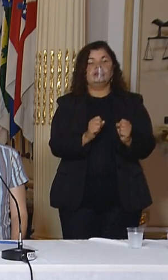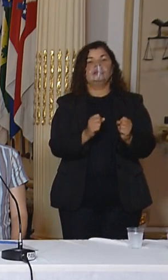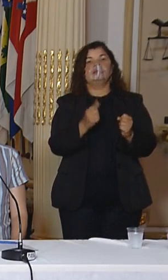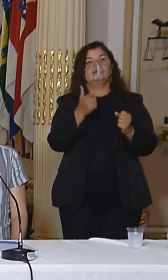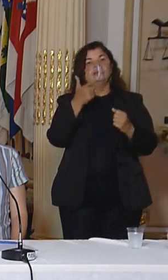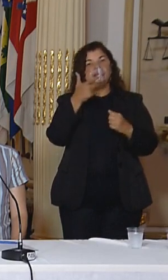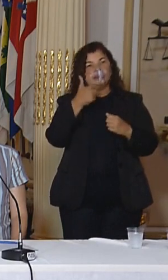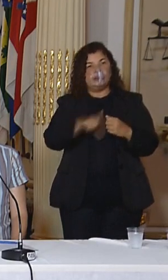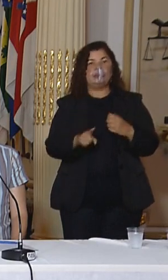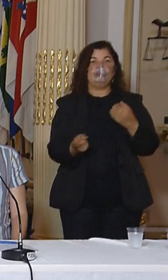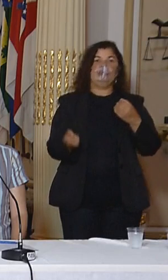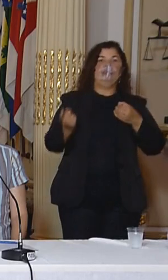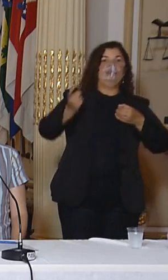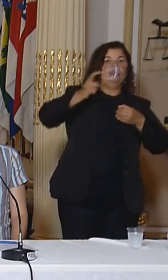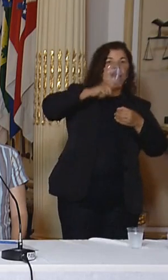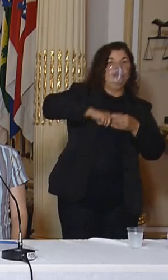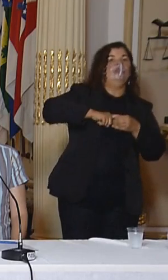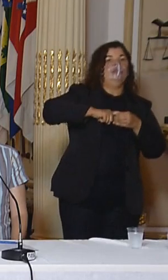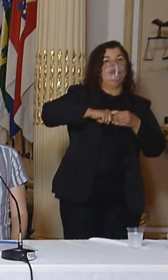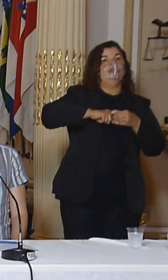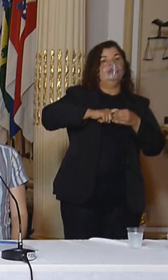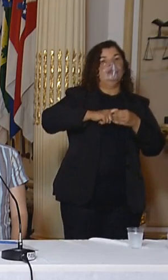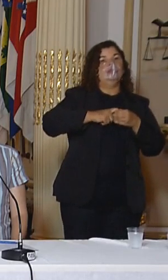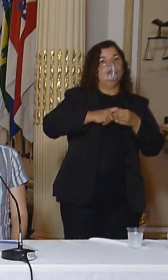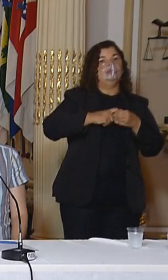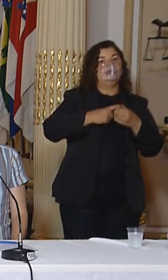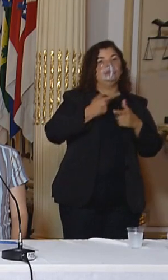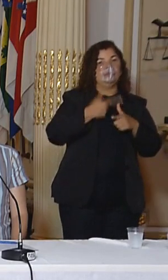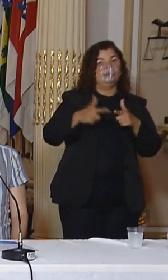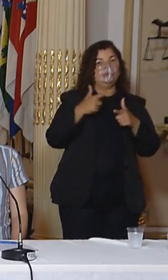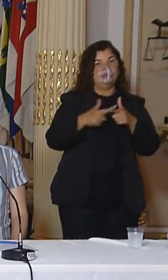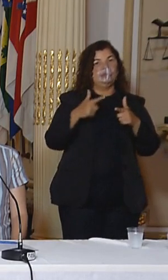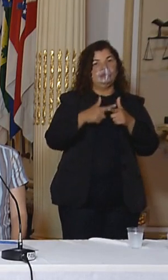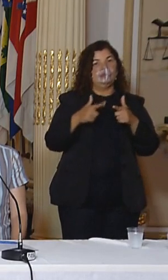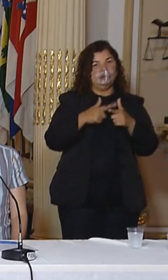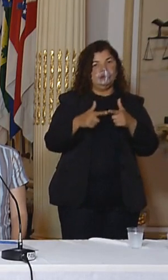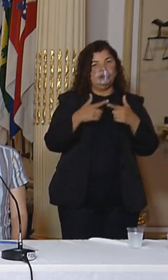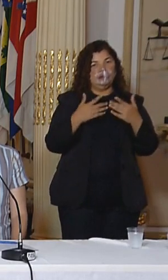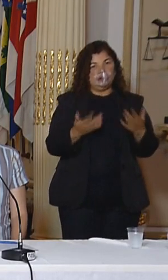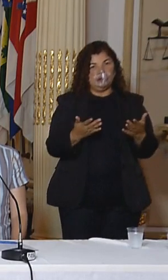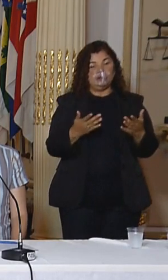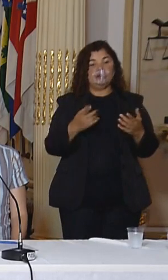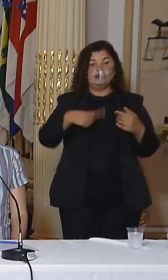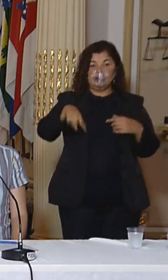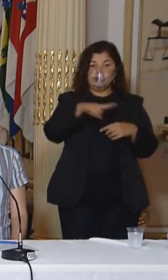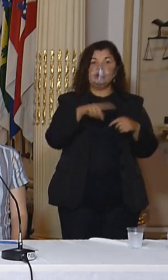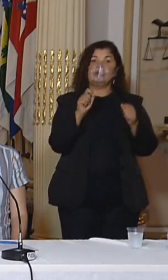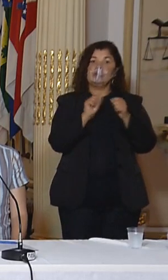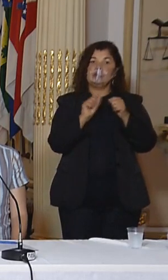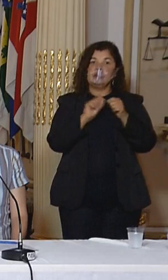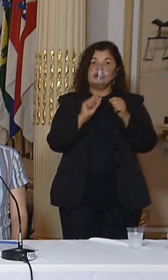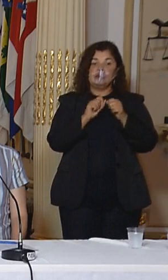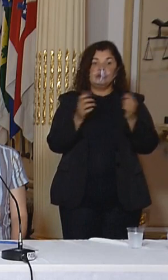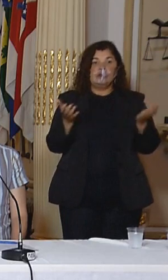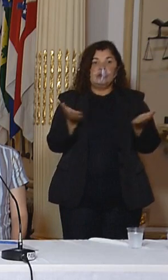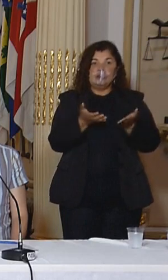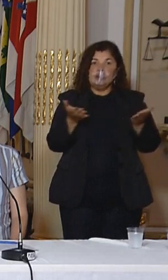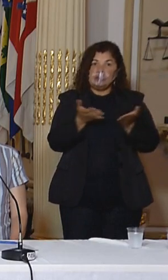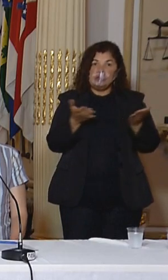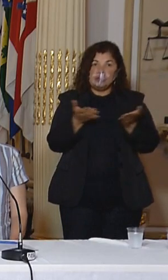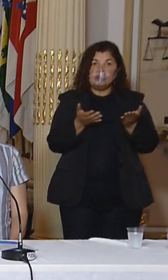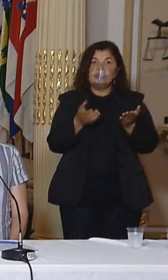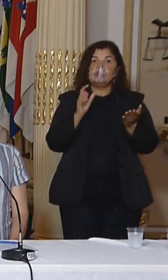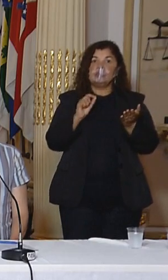dar passos para trás, mais adiante. O que nós estamos fazendo hoje, o que nós